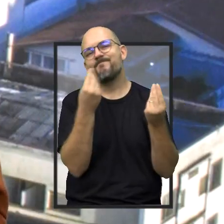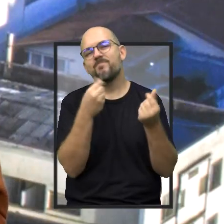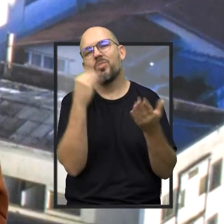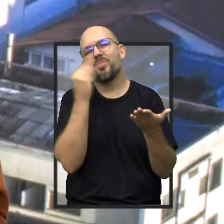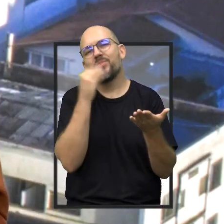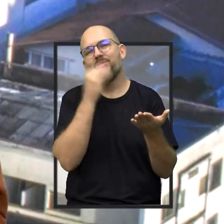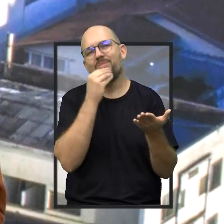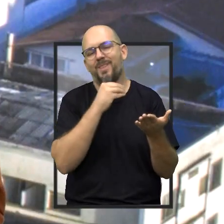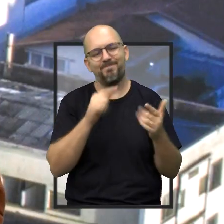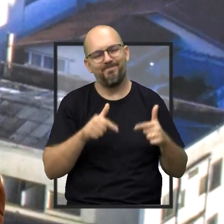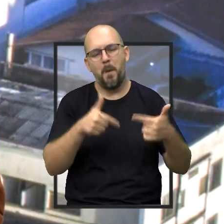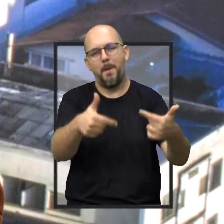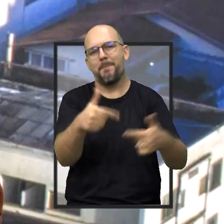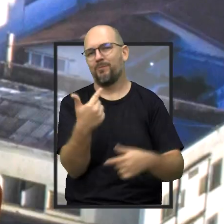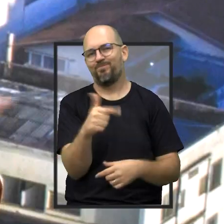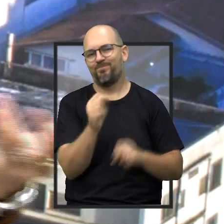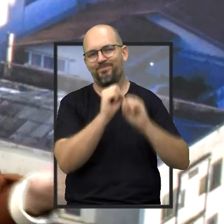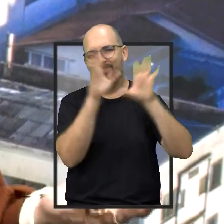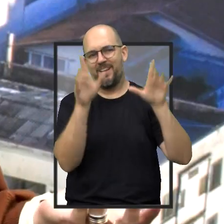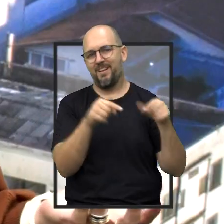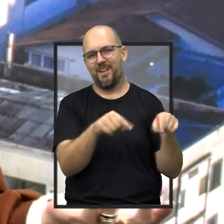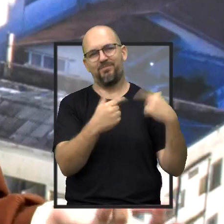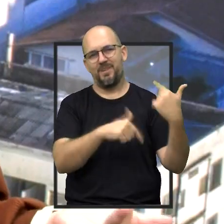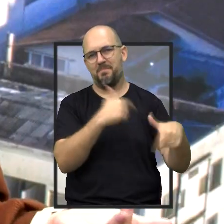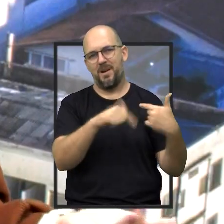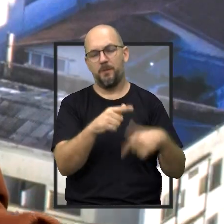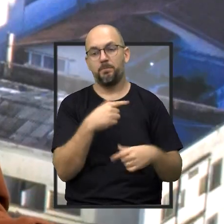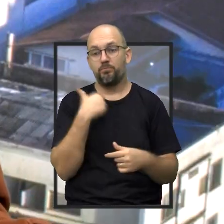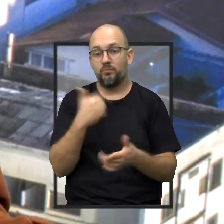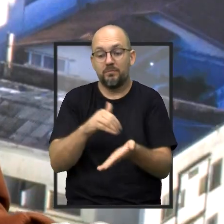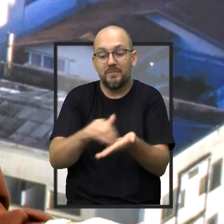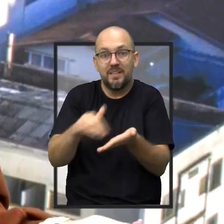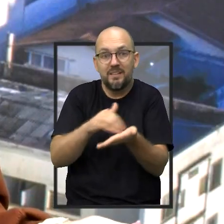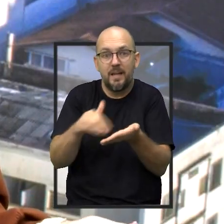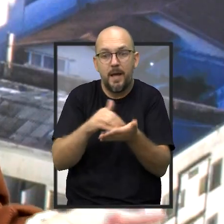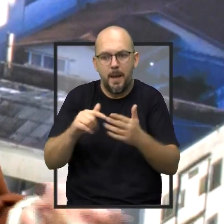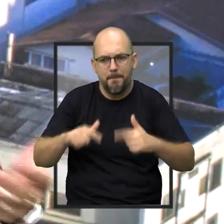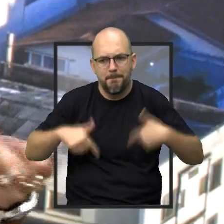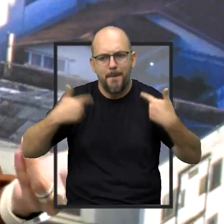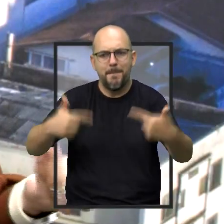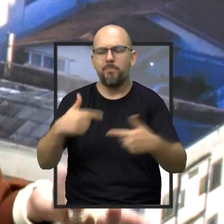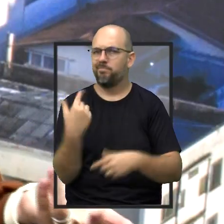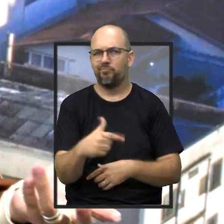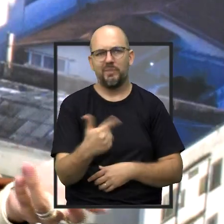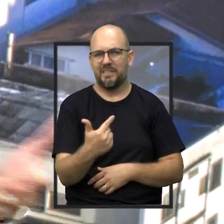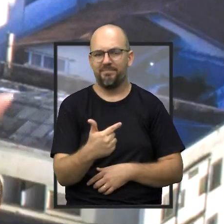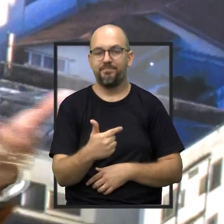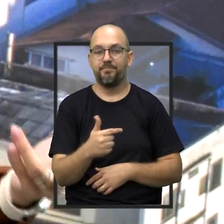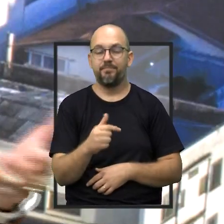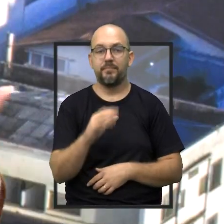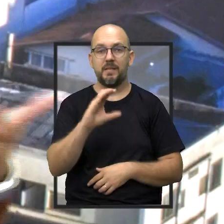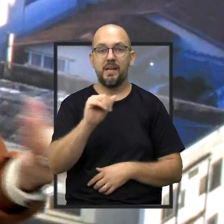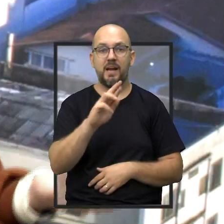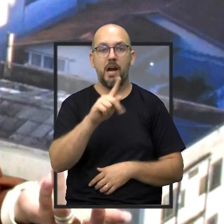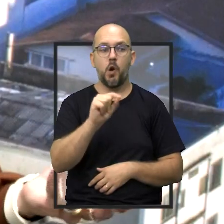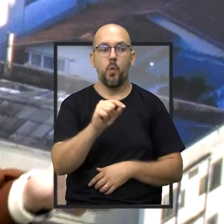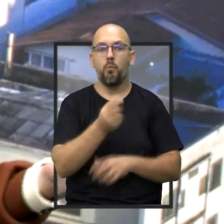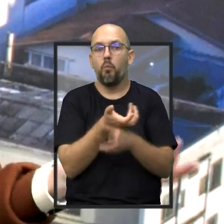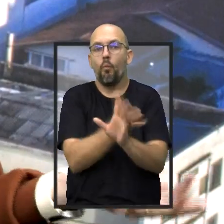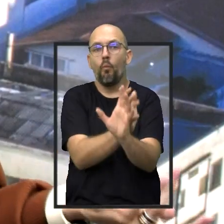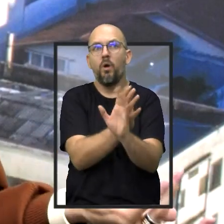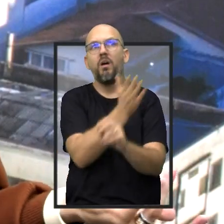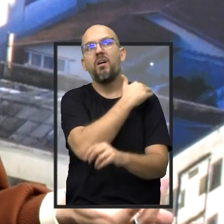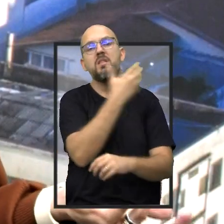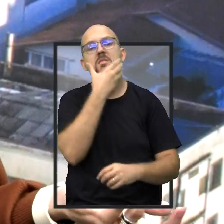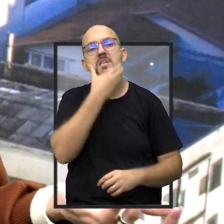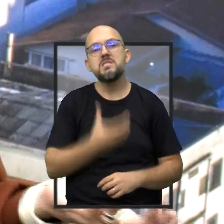deveria. Isso é muito claro que a gente não tem uma secretária efetiva, né? O cargo de secretária está em aberto